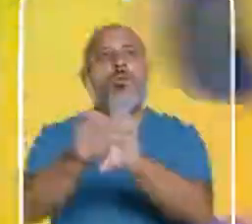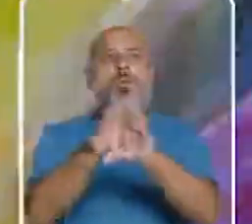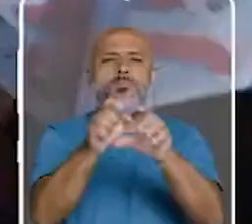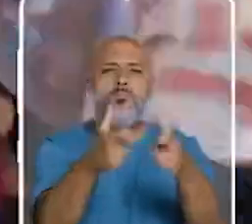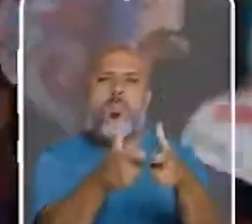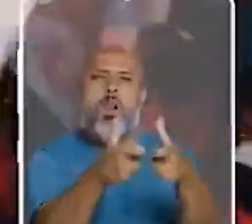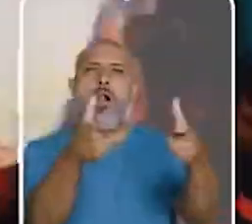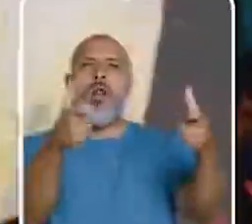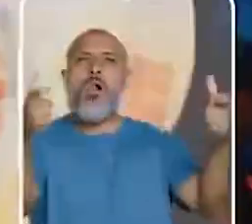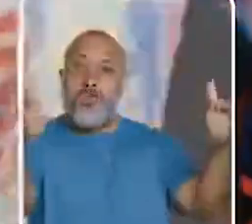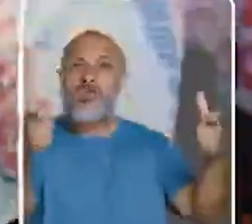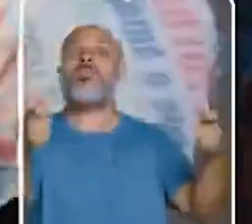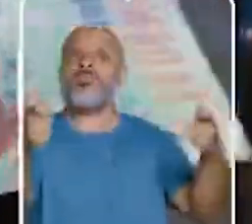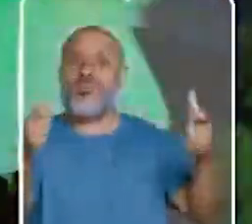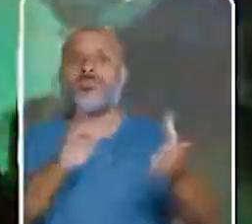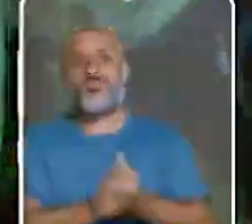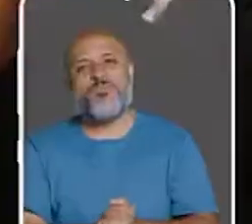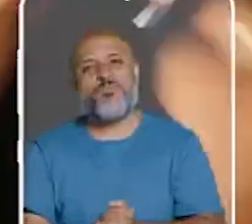foi grande.